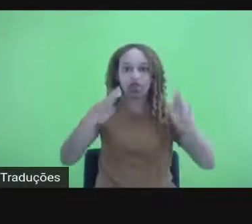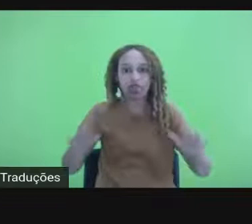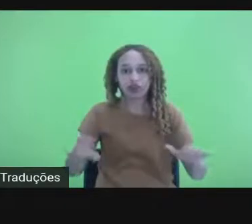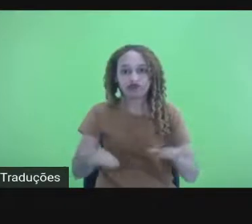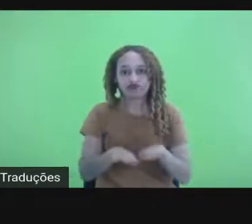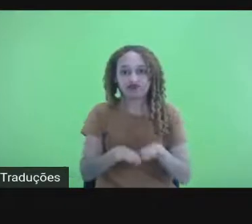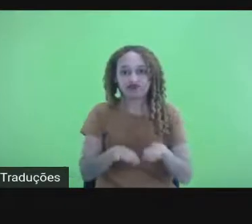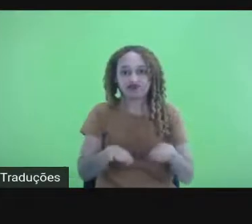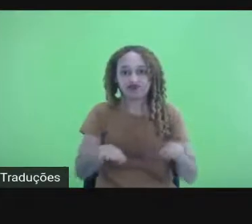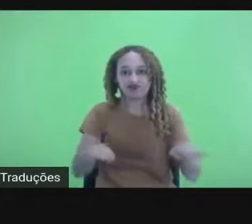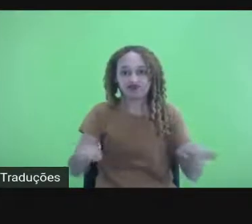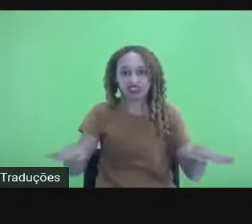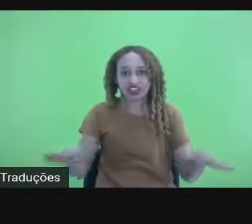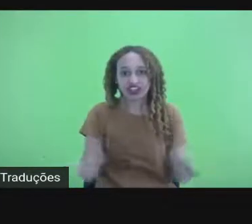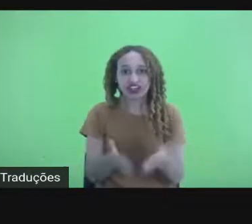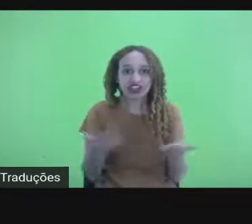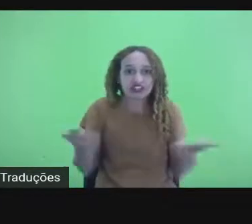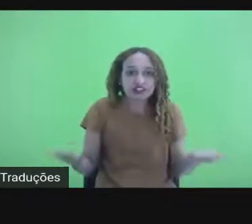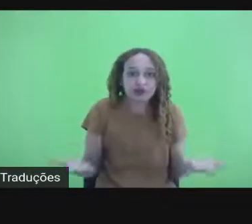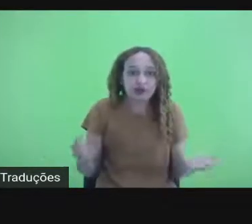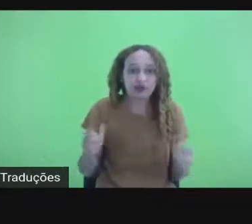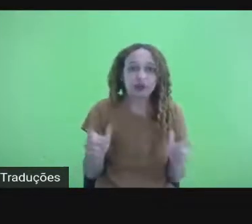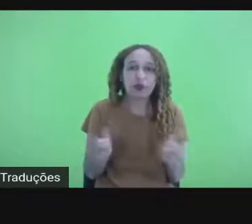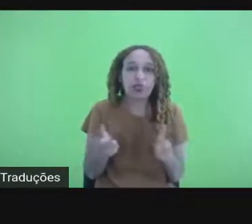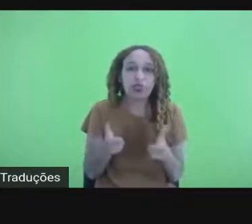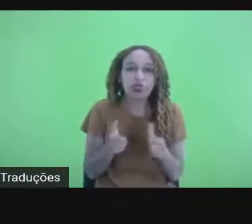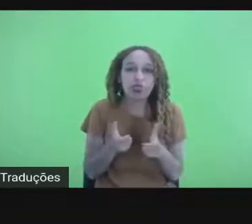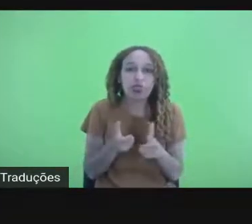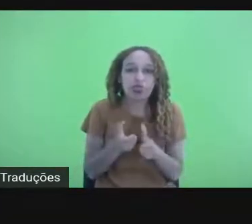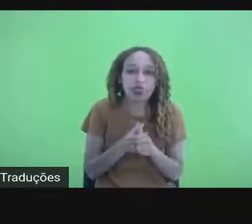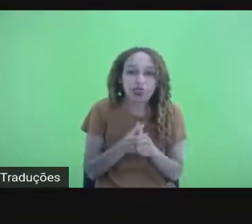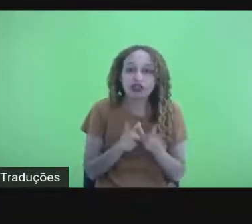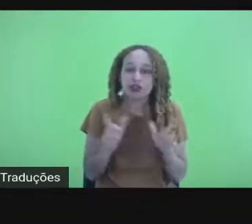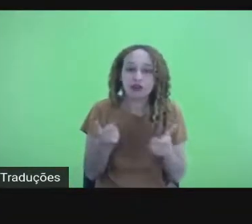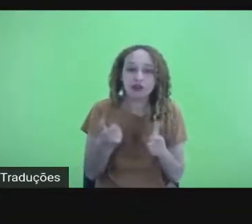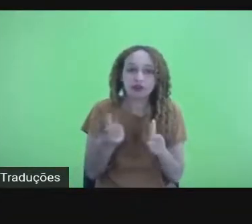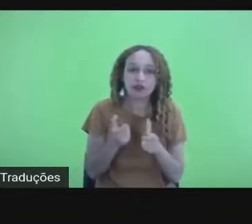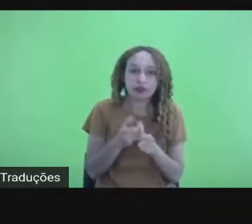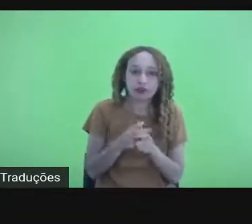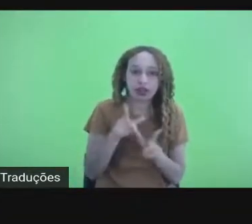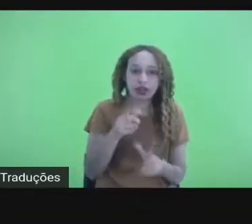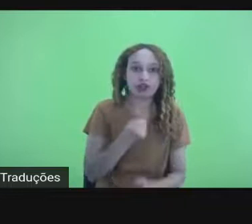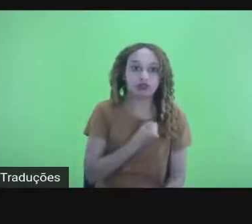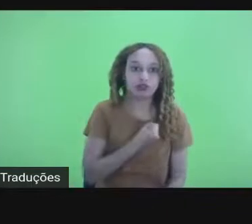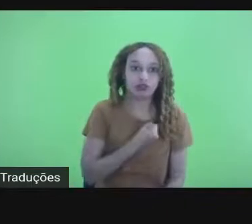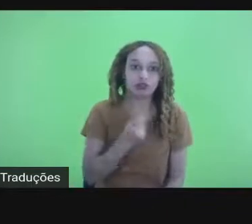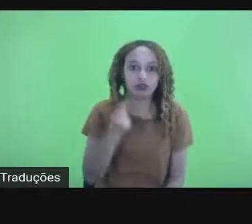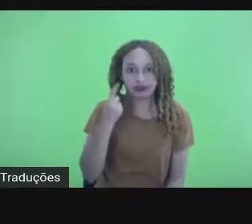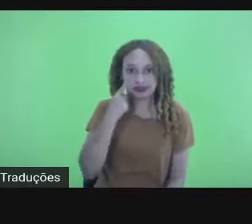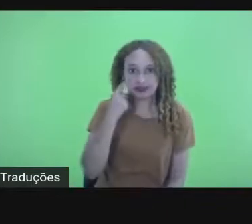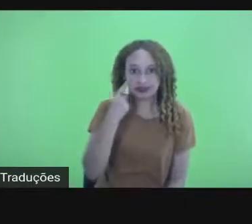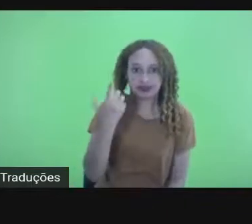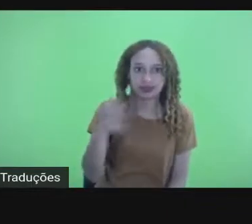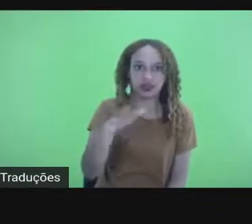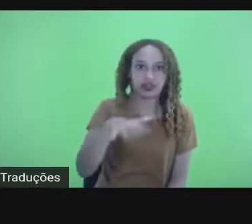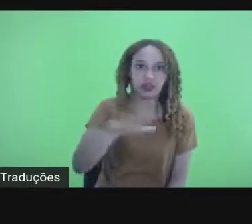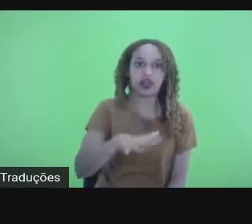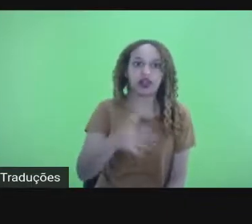de grupos minoritários. Não é minoritário quantitativamente, porque quando você pensa, por exemplo, na população negra,